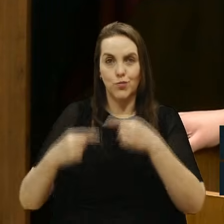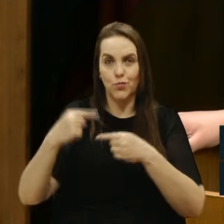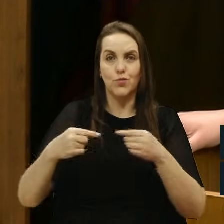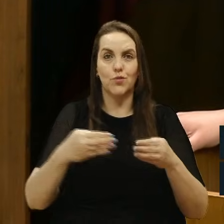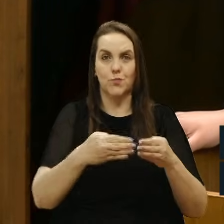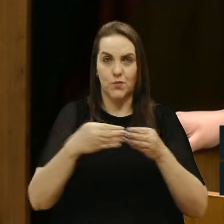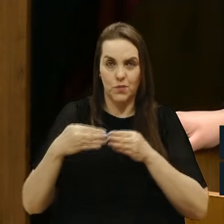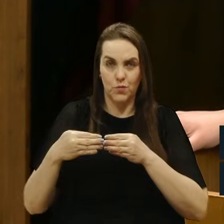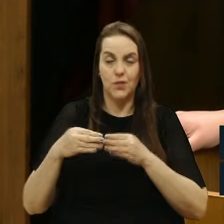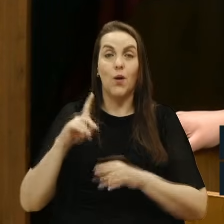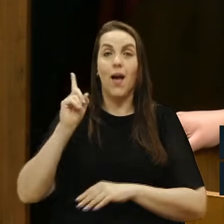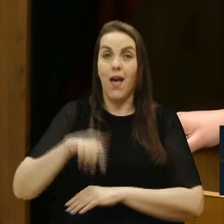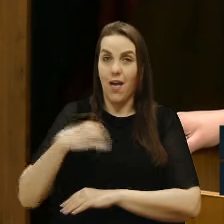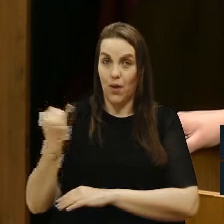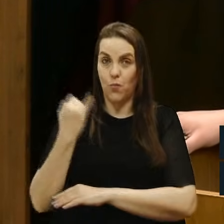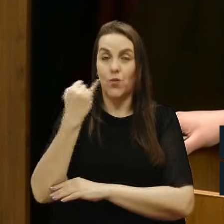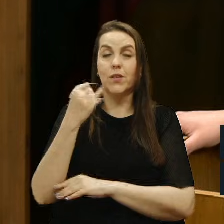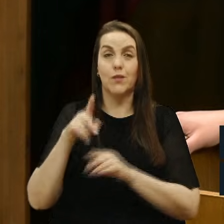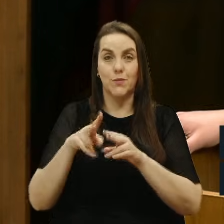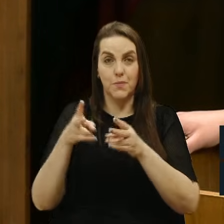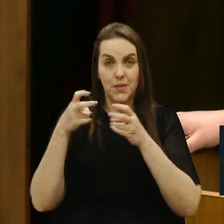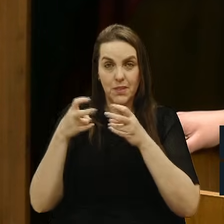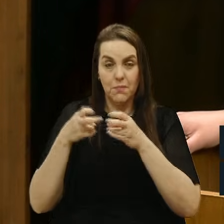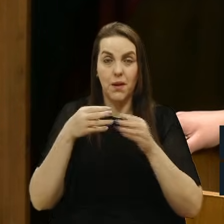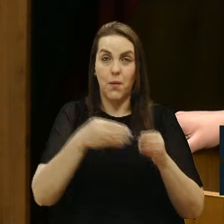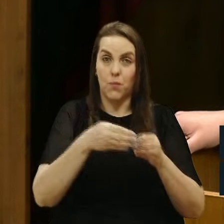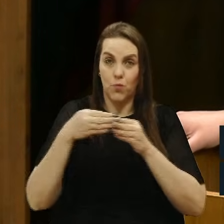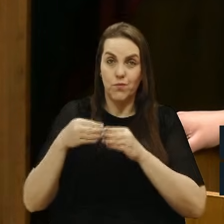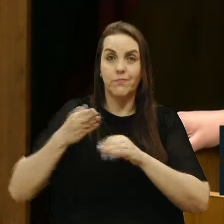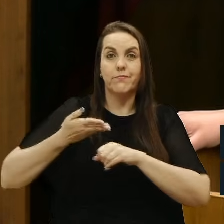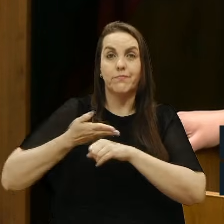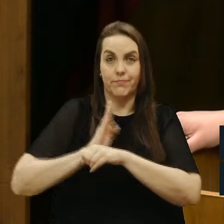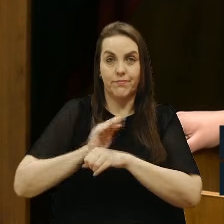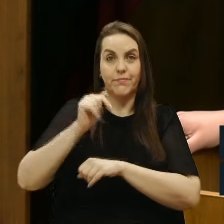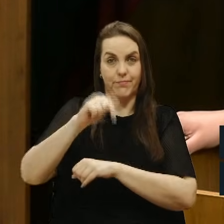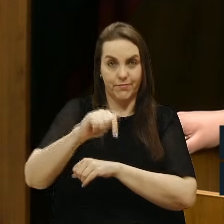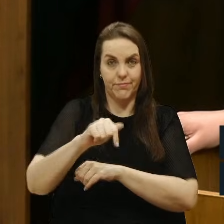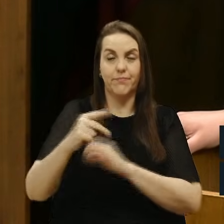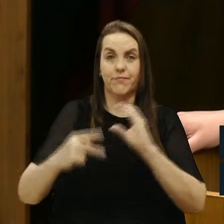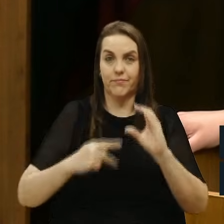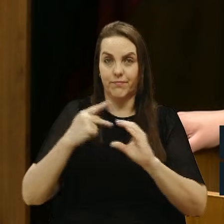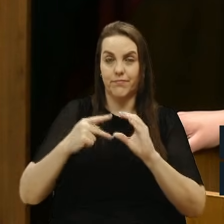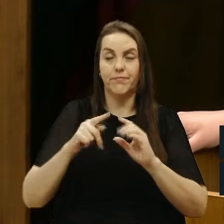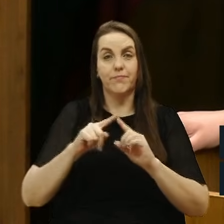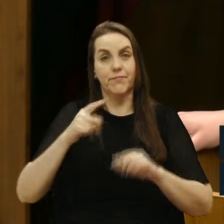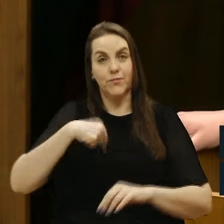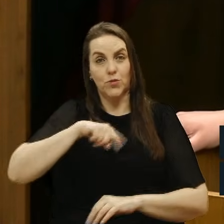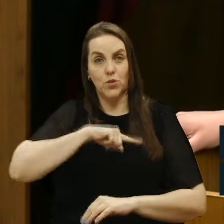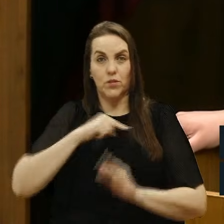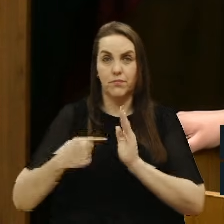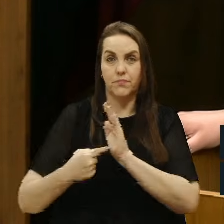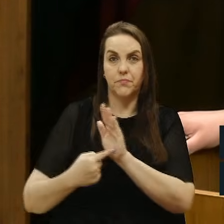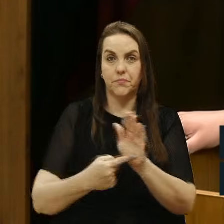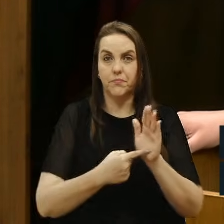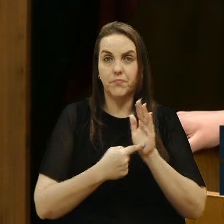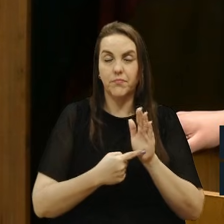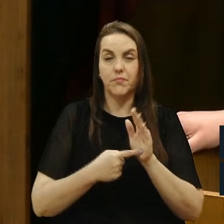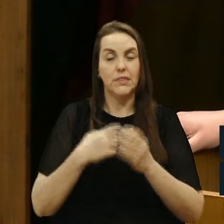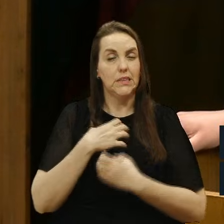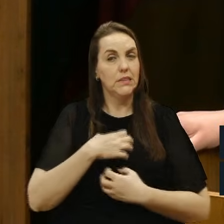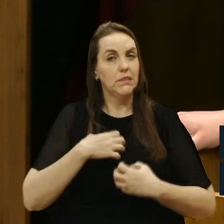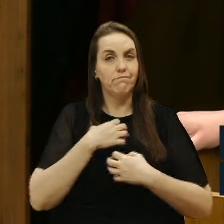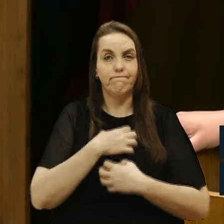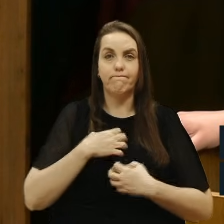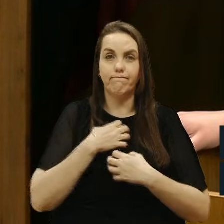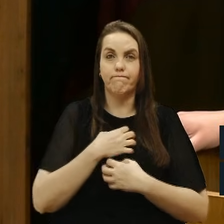moção. É muito importante perceber que essa moção será aprovada aqui nesta casa, para que a gente demonstre a